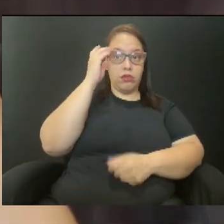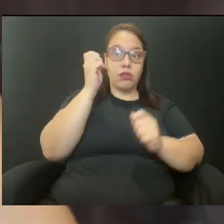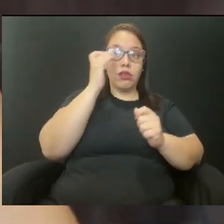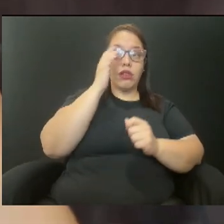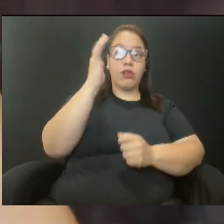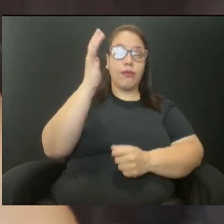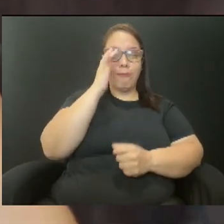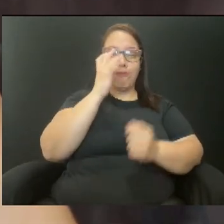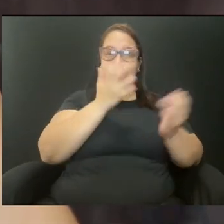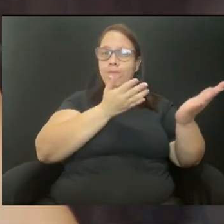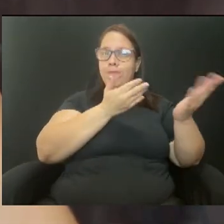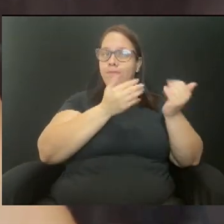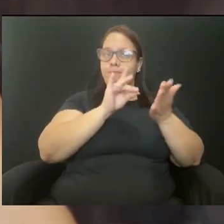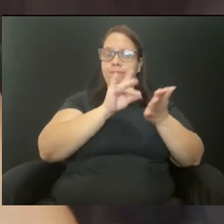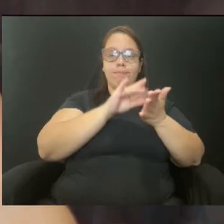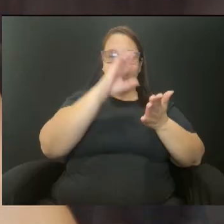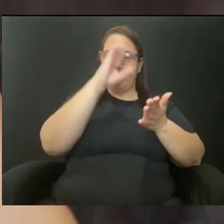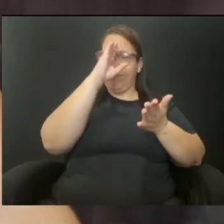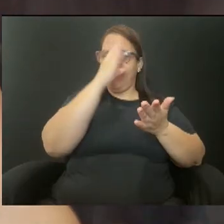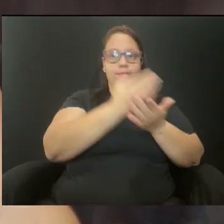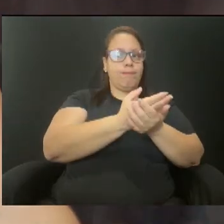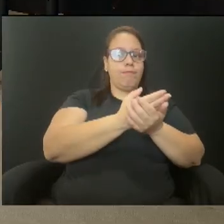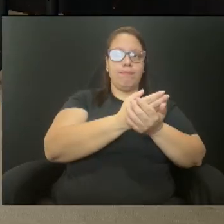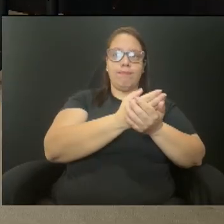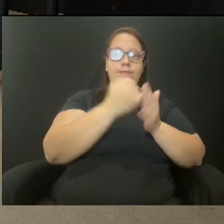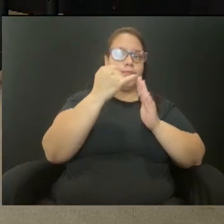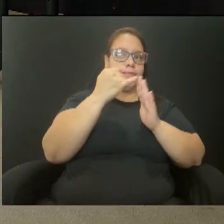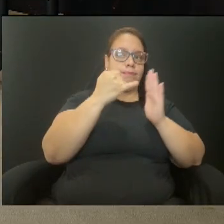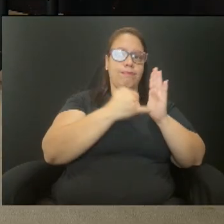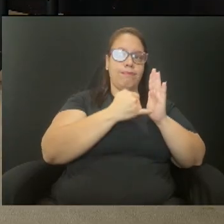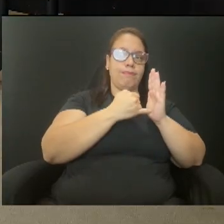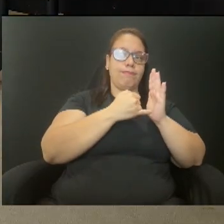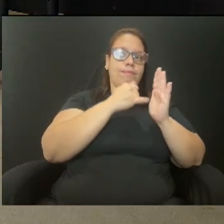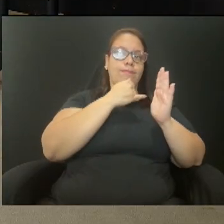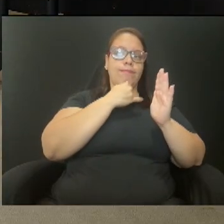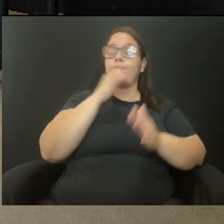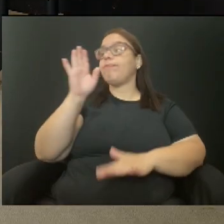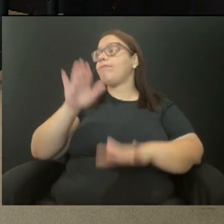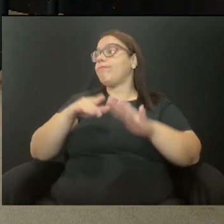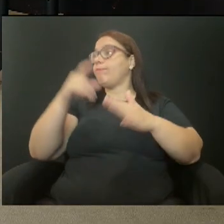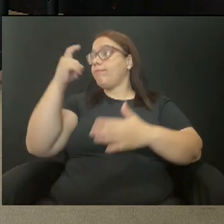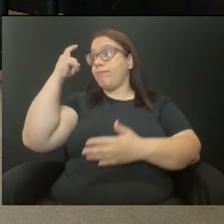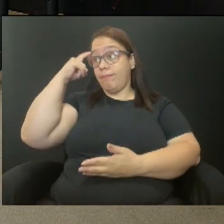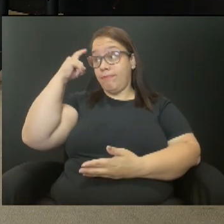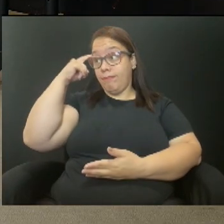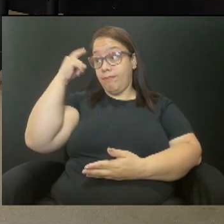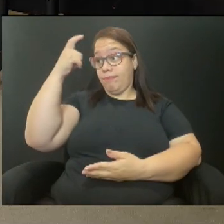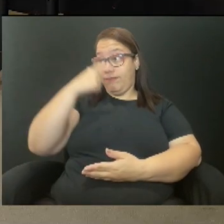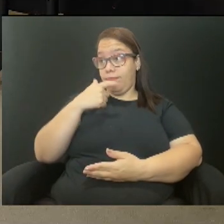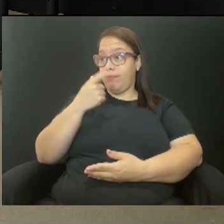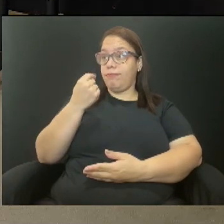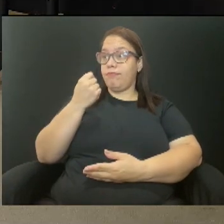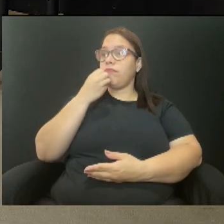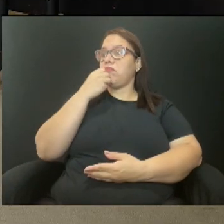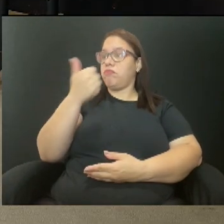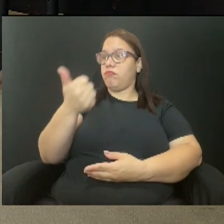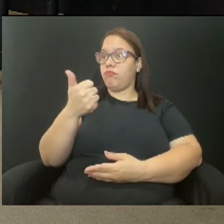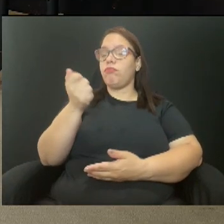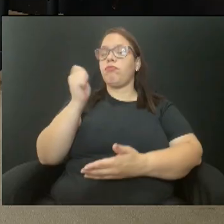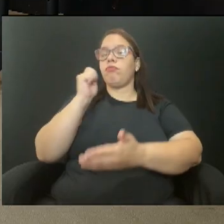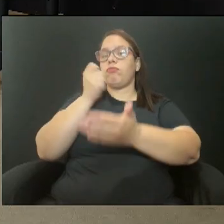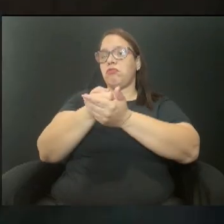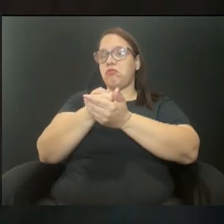realmente não acredita nessa instituição, infelizmente. É, porque às vezes ele pensa o seguinte: se eu ganhar bem, eu pago um plano de